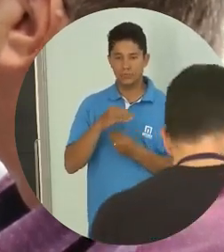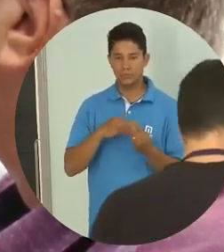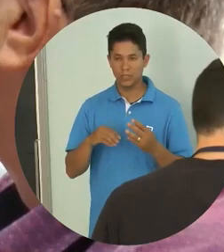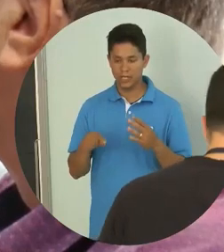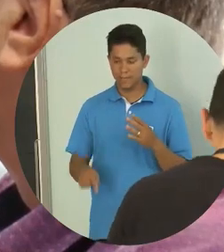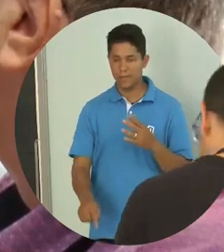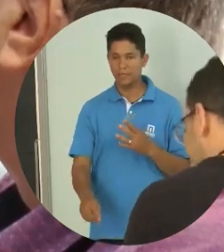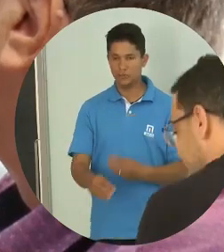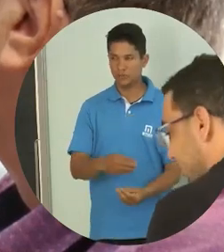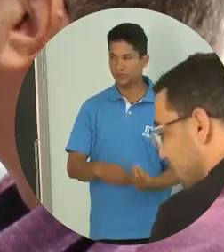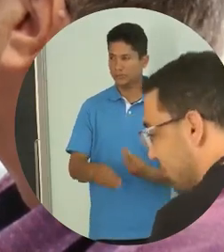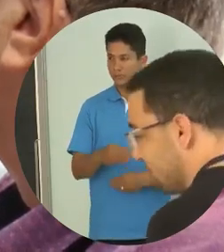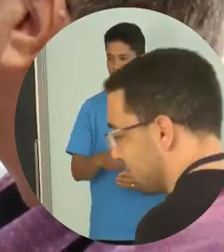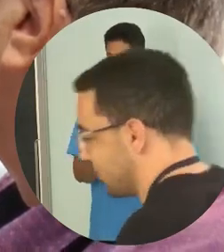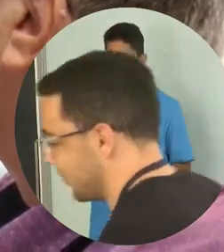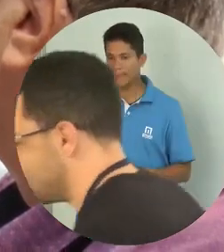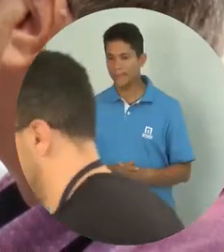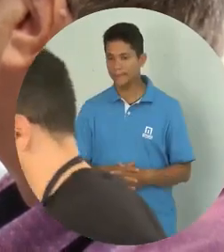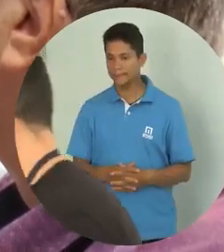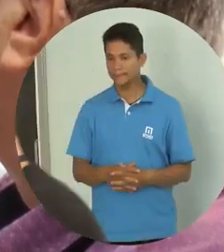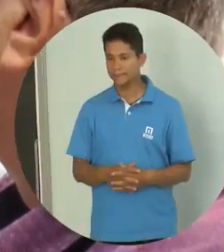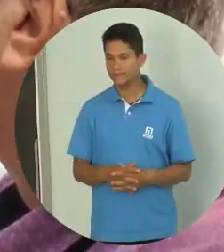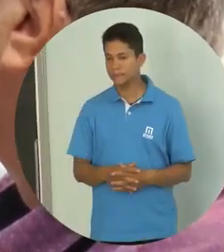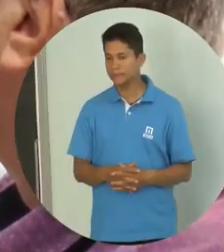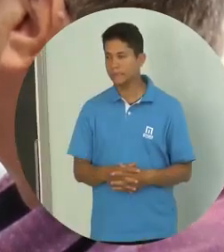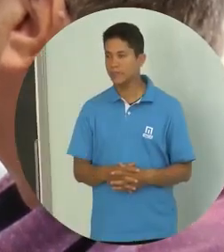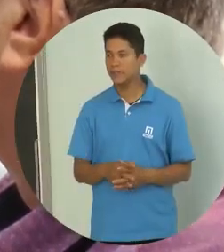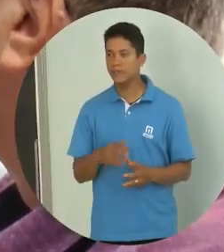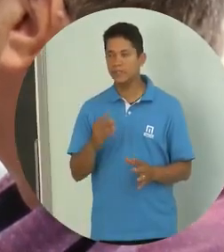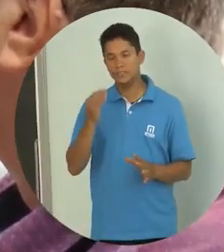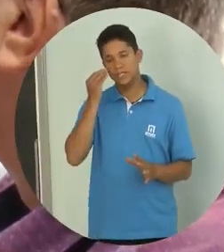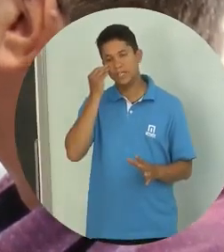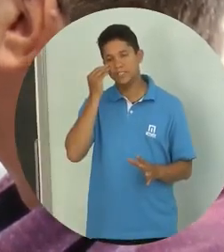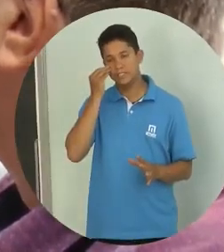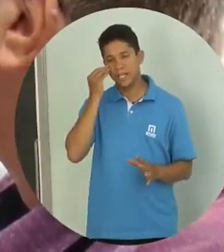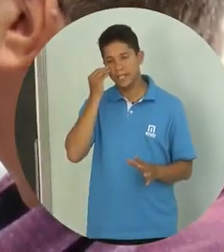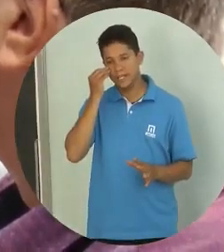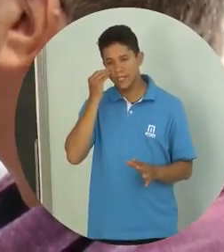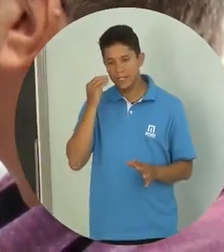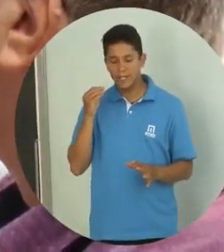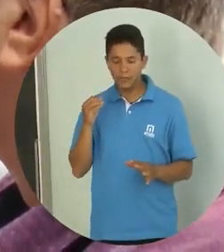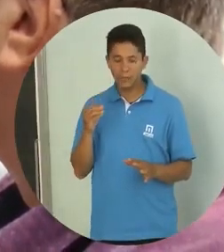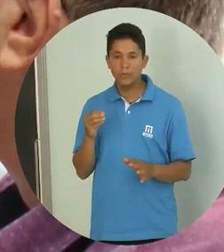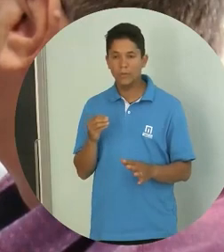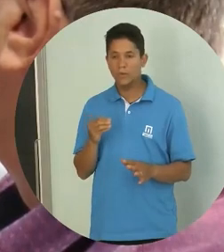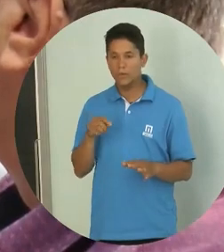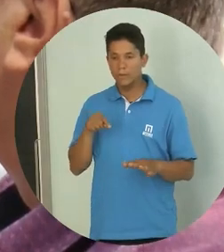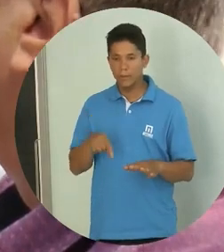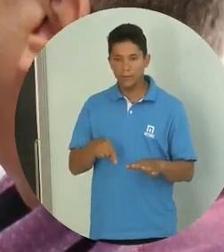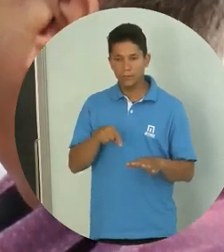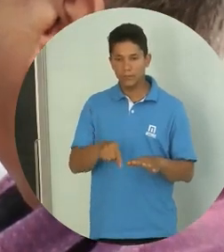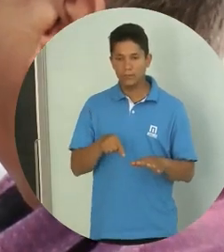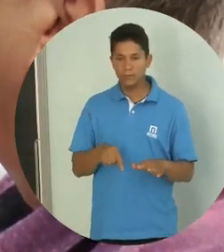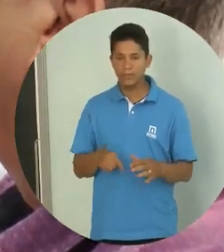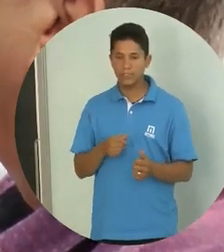Isso. Então, assim, a gente tenta injetar no ponto mais próximo de onde a gente quer que o produto comece a